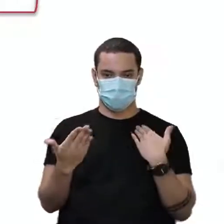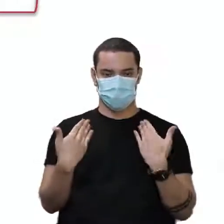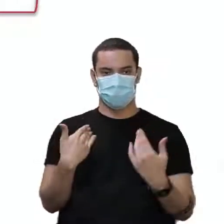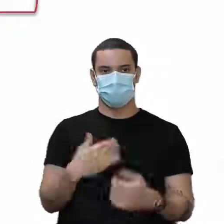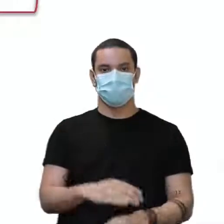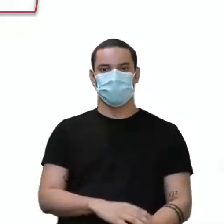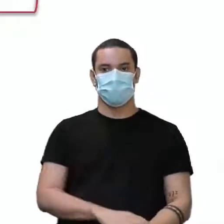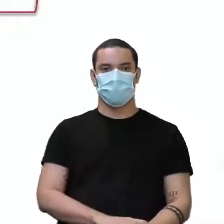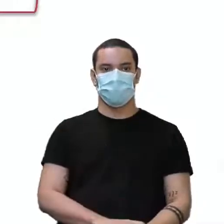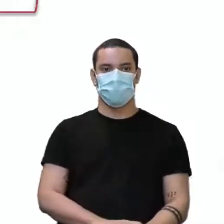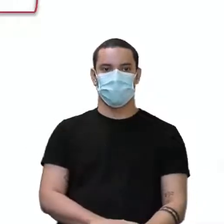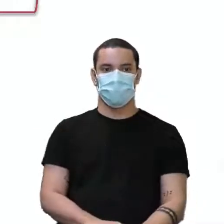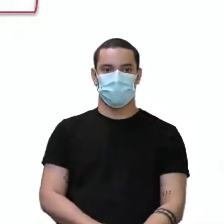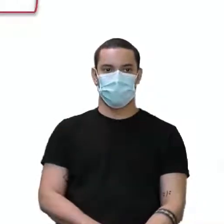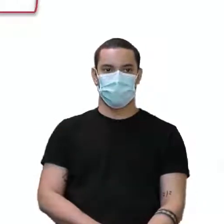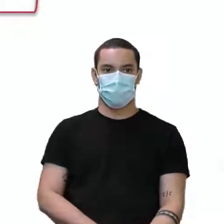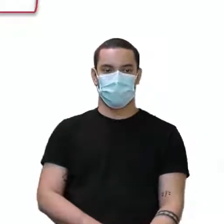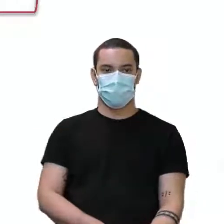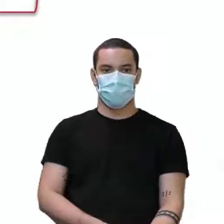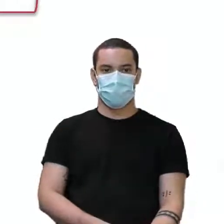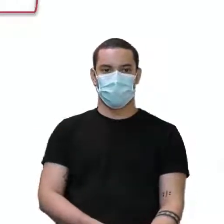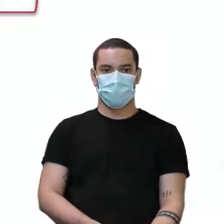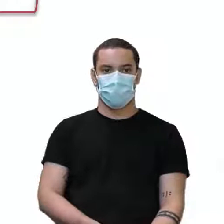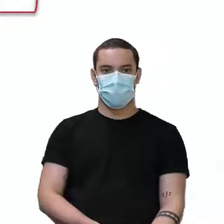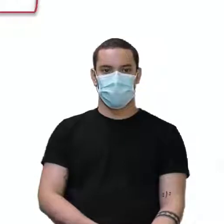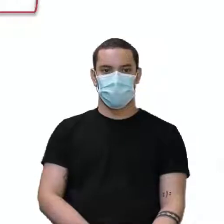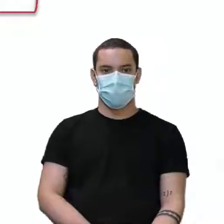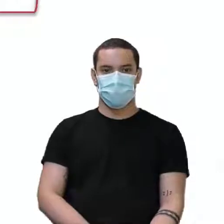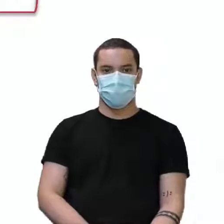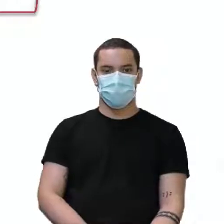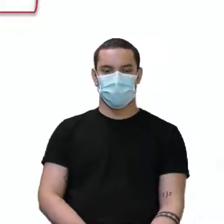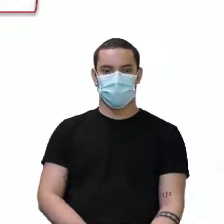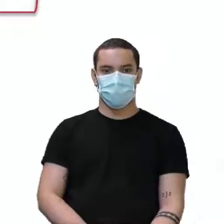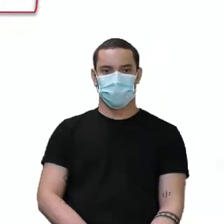E aí que diz o seguinte, a Lia fala o seguinte. Hey Carlos,